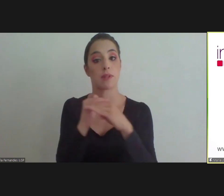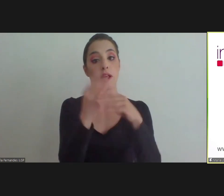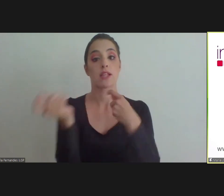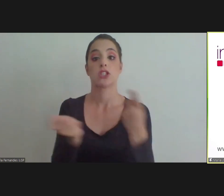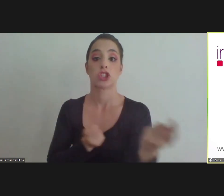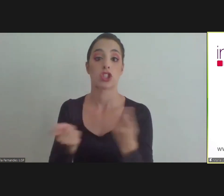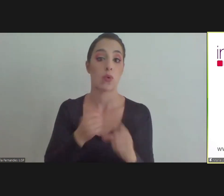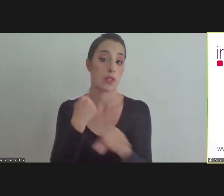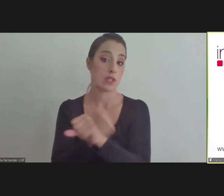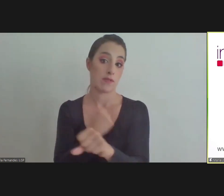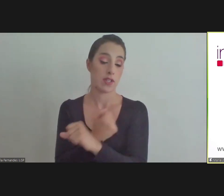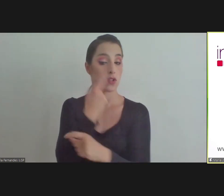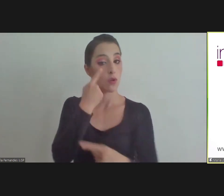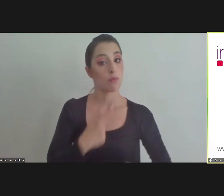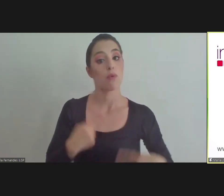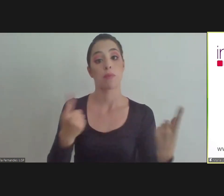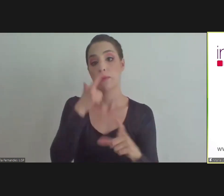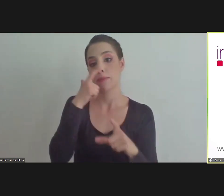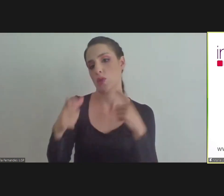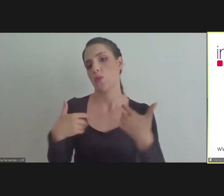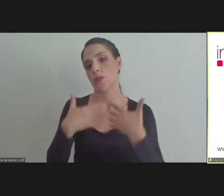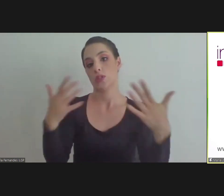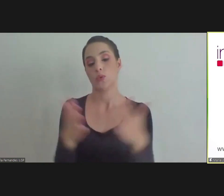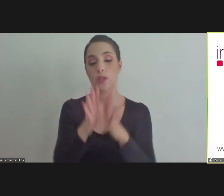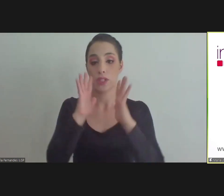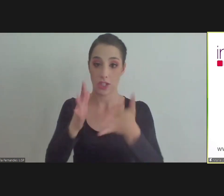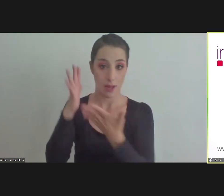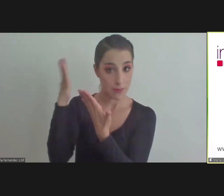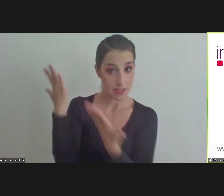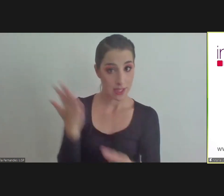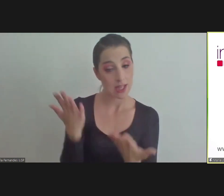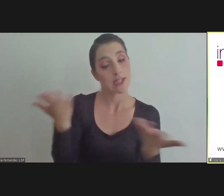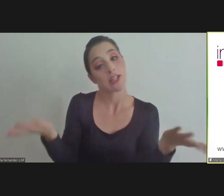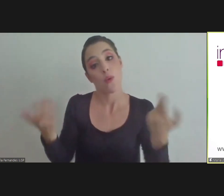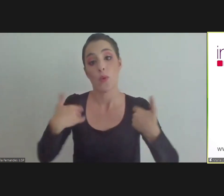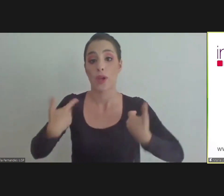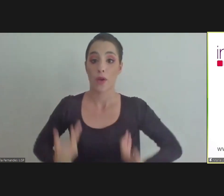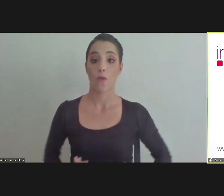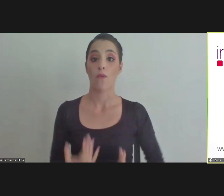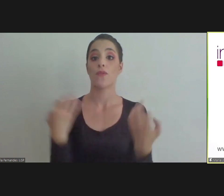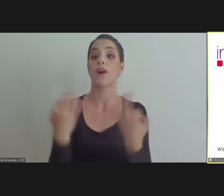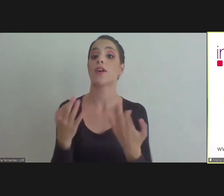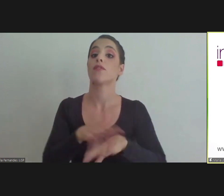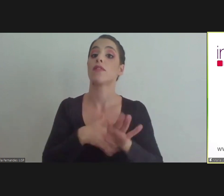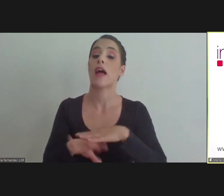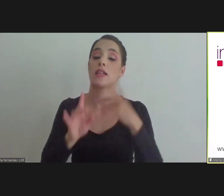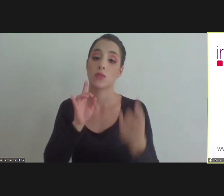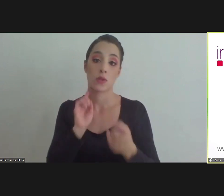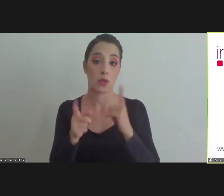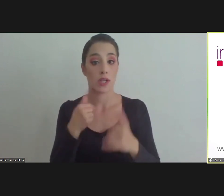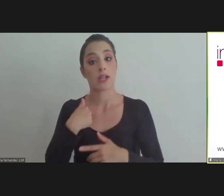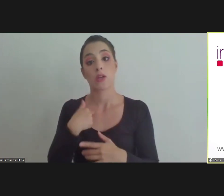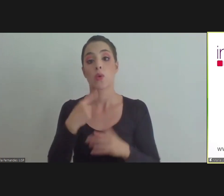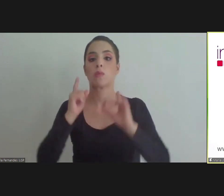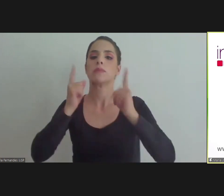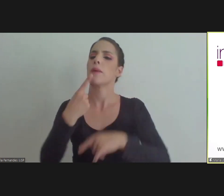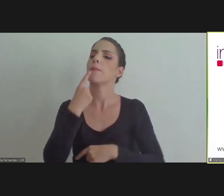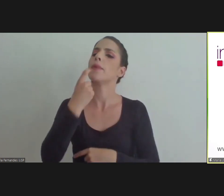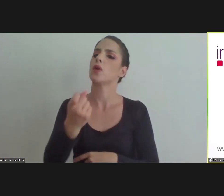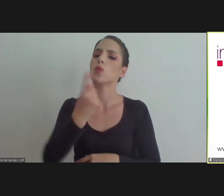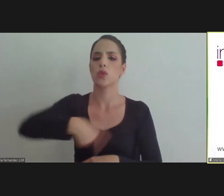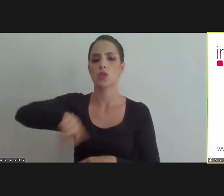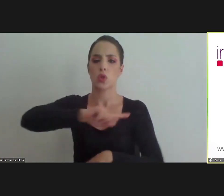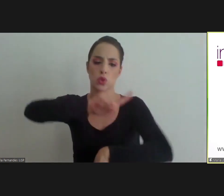público. As oradoras e os oradores já foram apresentados, pelo que eu passo desde já a lançar as questões que aqui poderemos ao longo desta